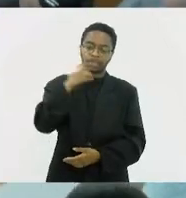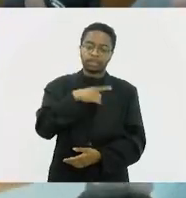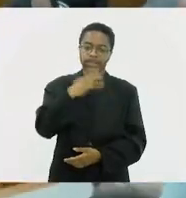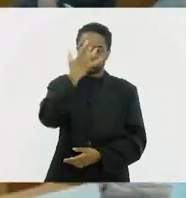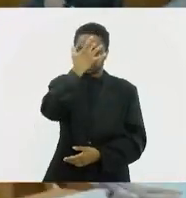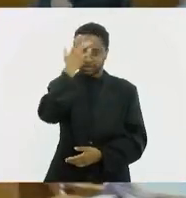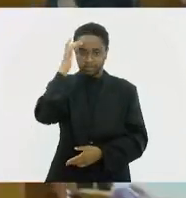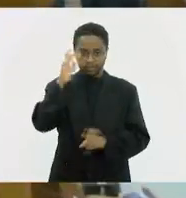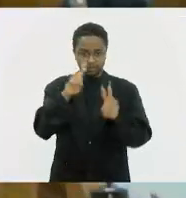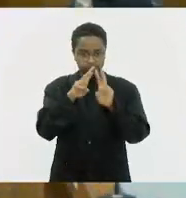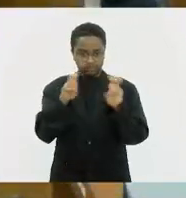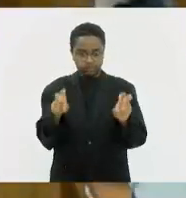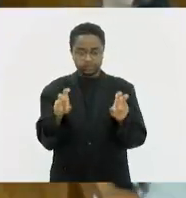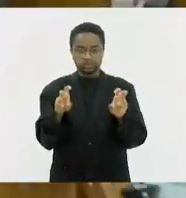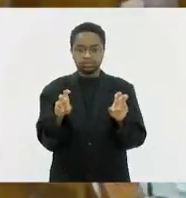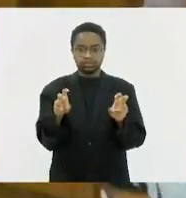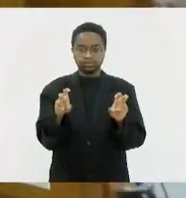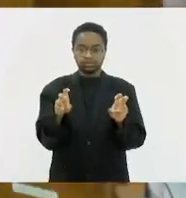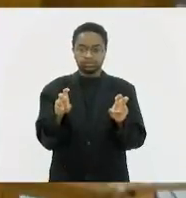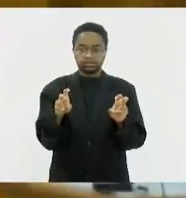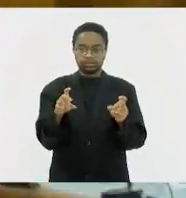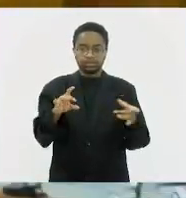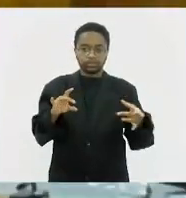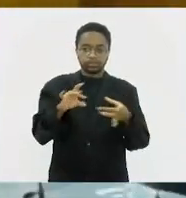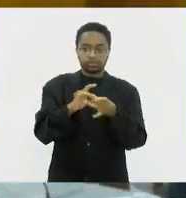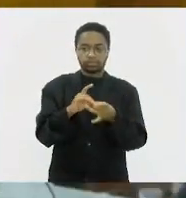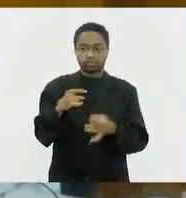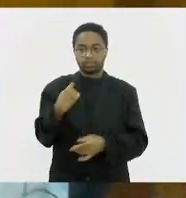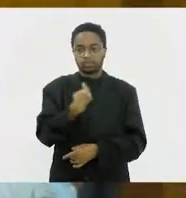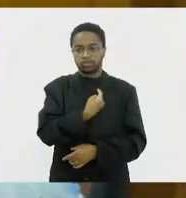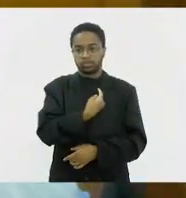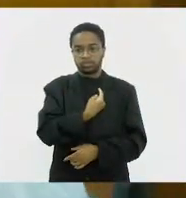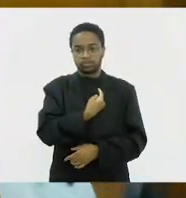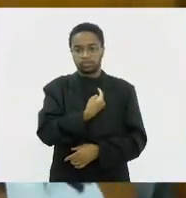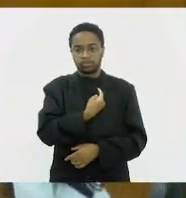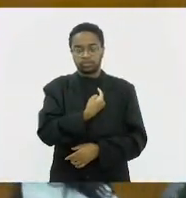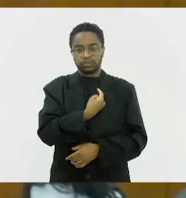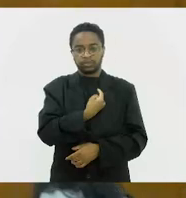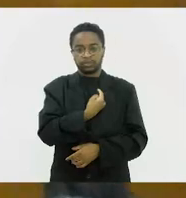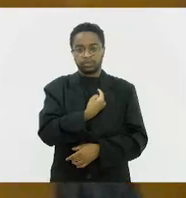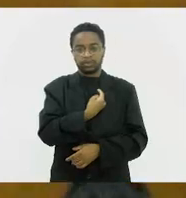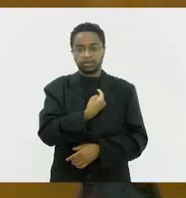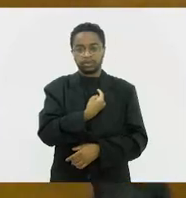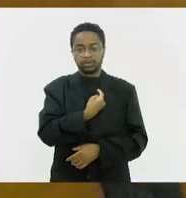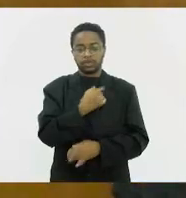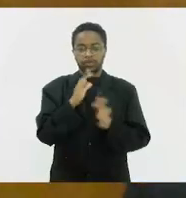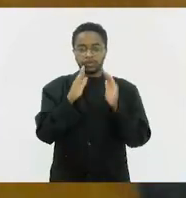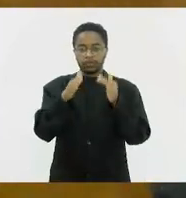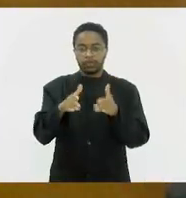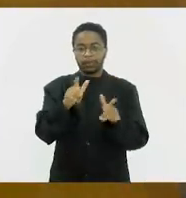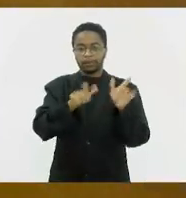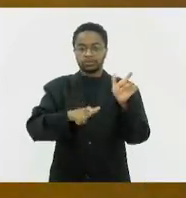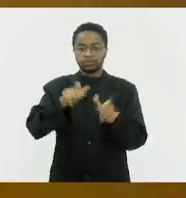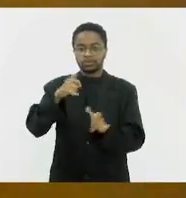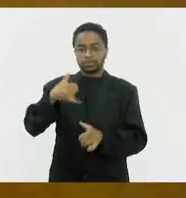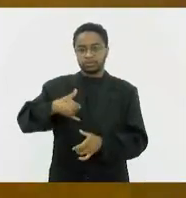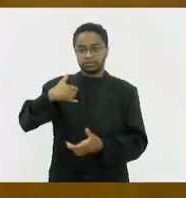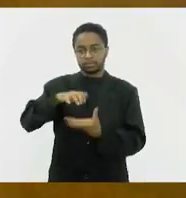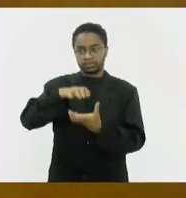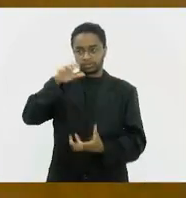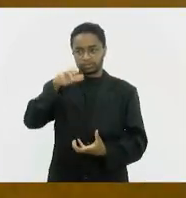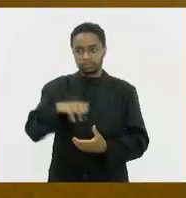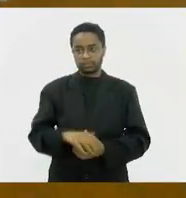mental ao nosso lado, no lado da questão da pessoa idosa. Agora a Lilian